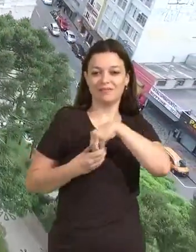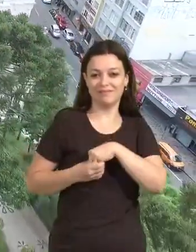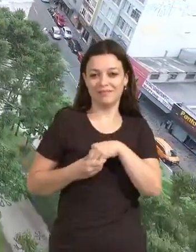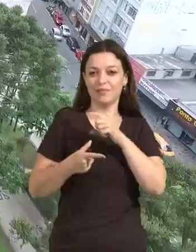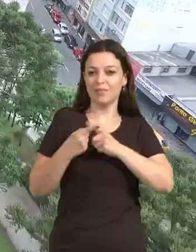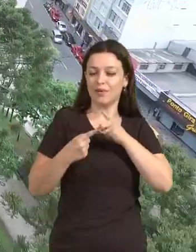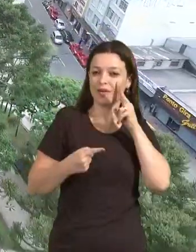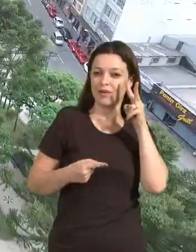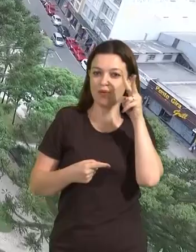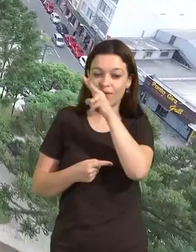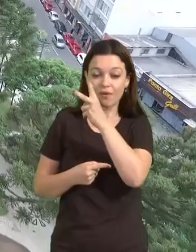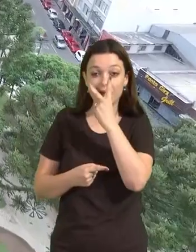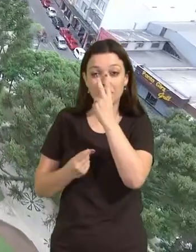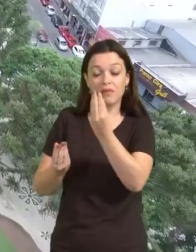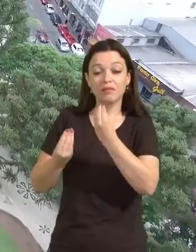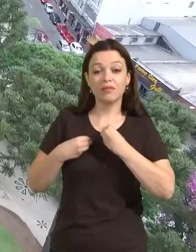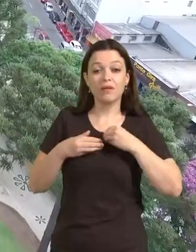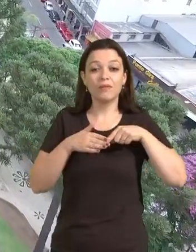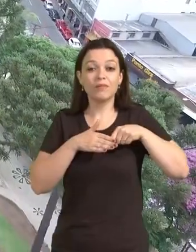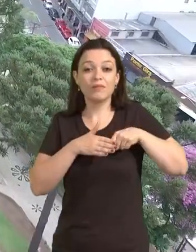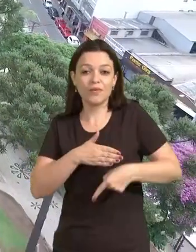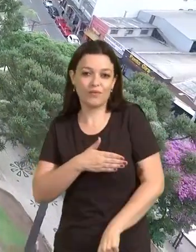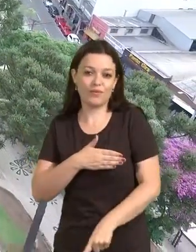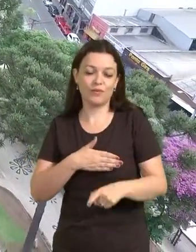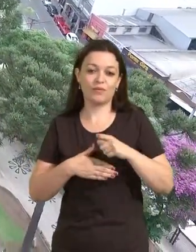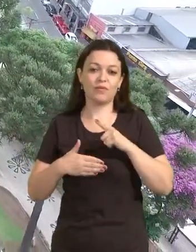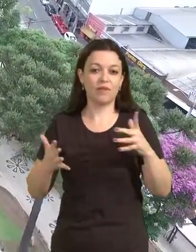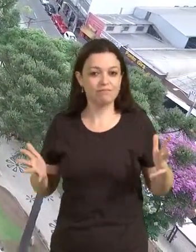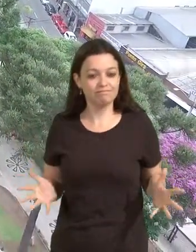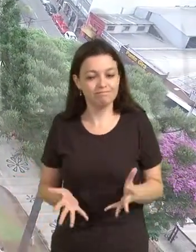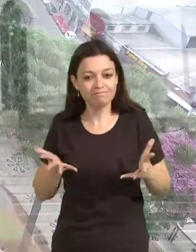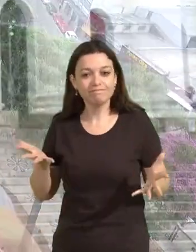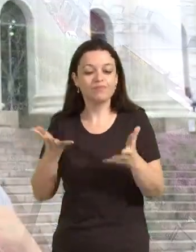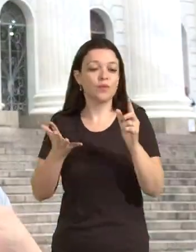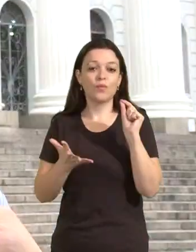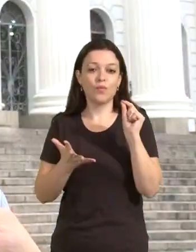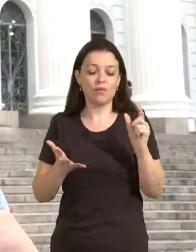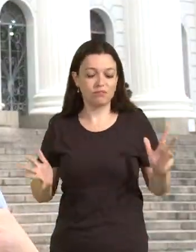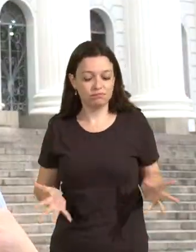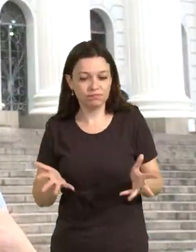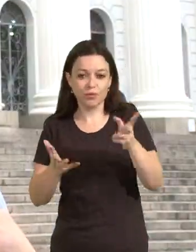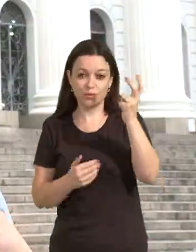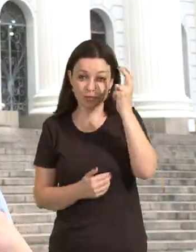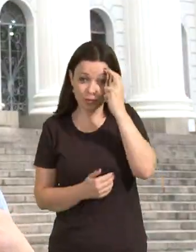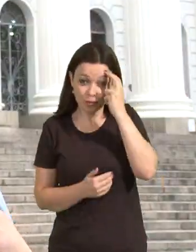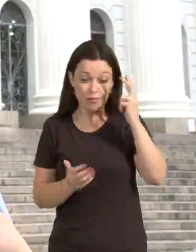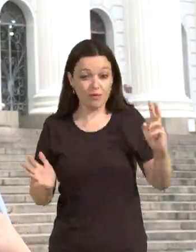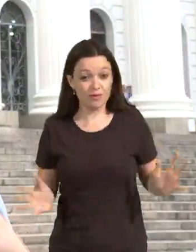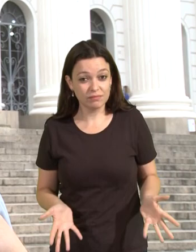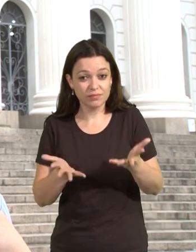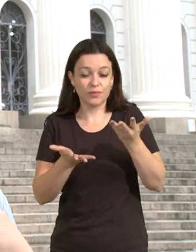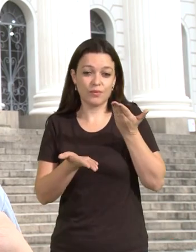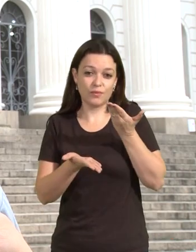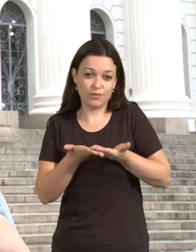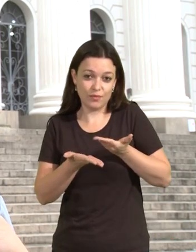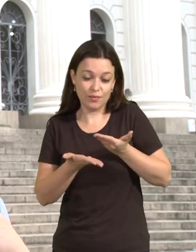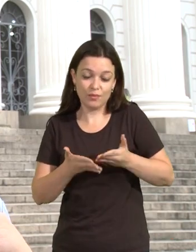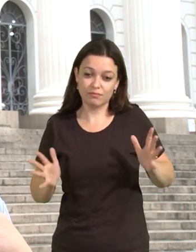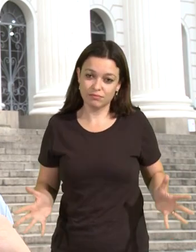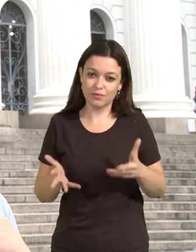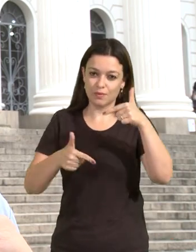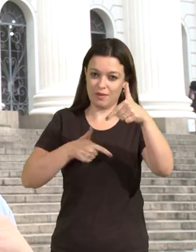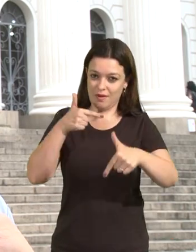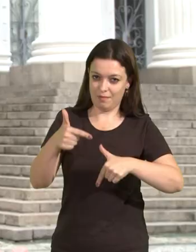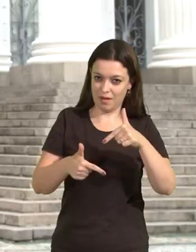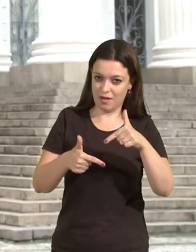porque é um negócio profundo e, ao mesmo tempo, que incentiva a cultura, incentiva o estudo,